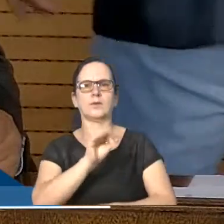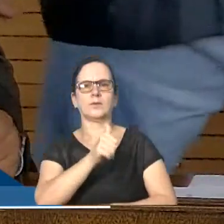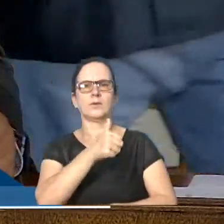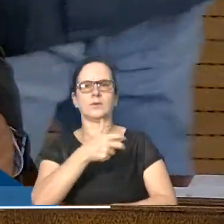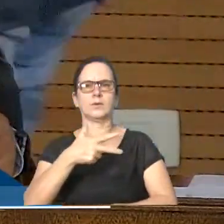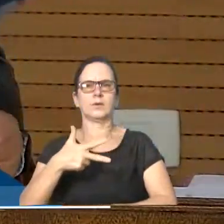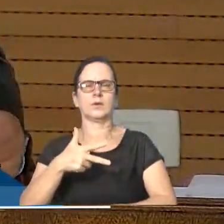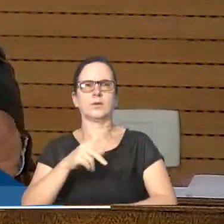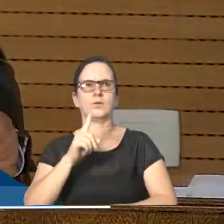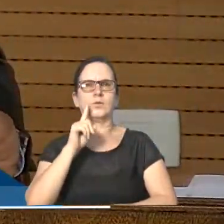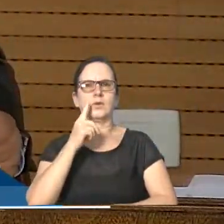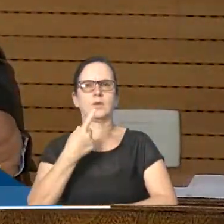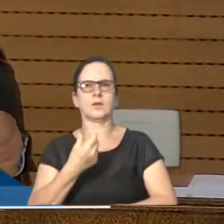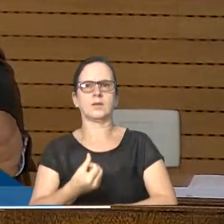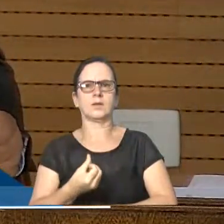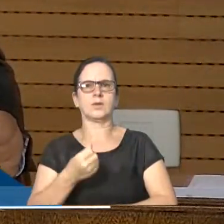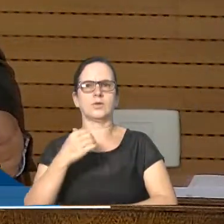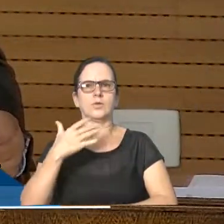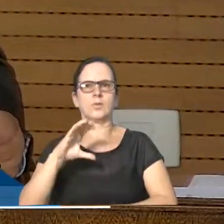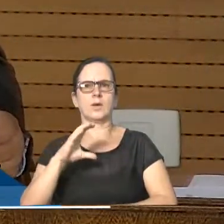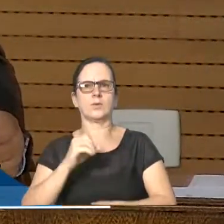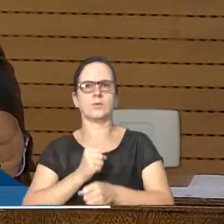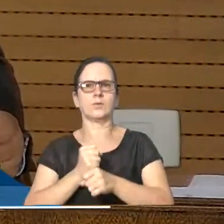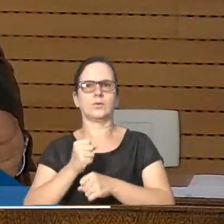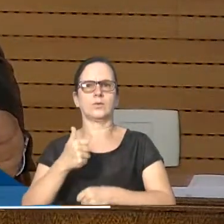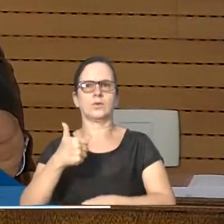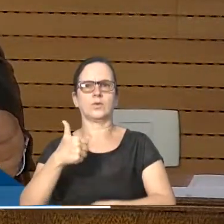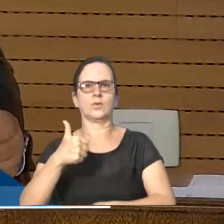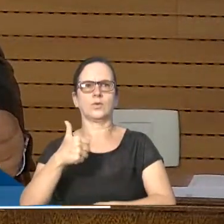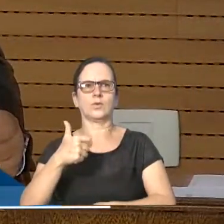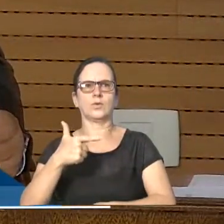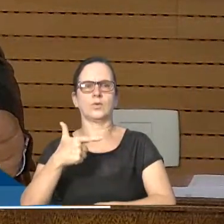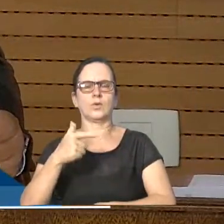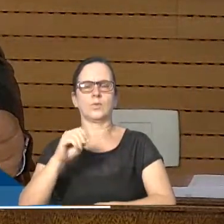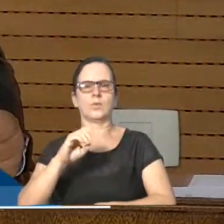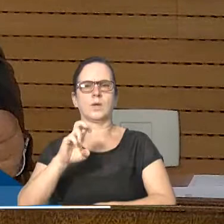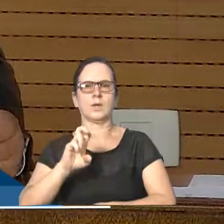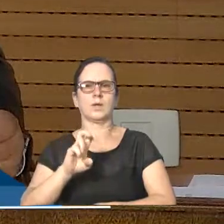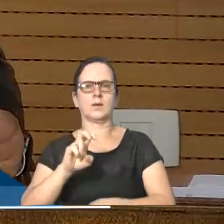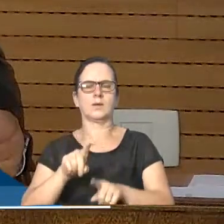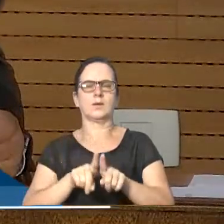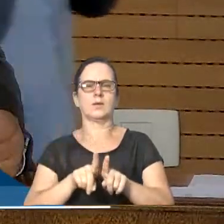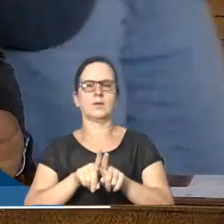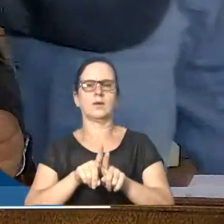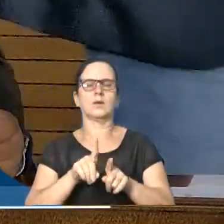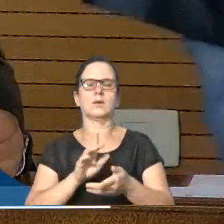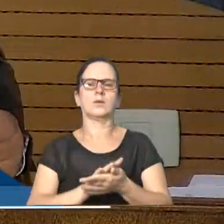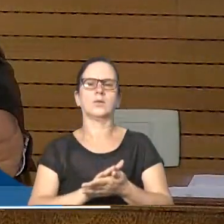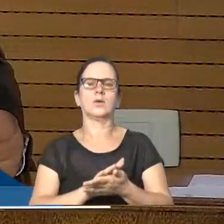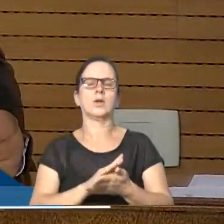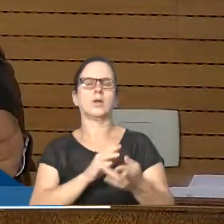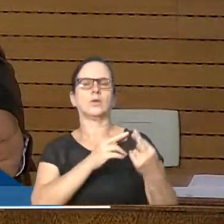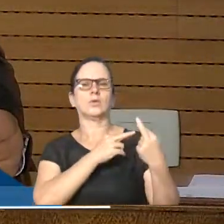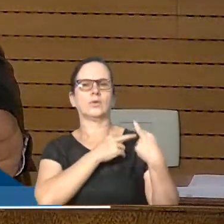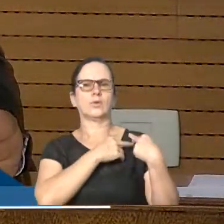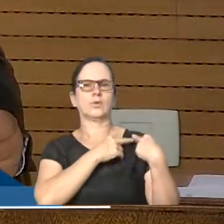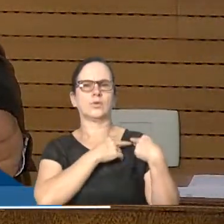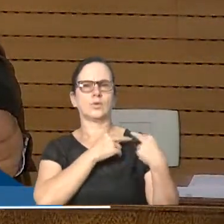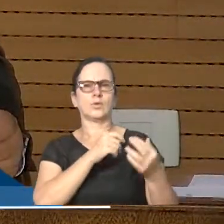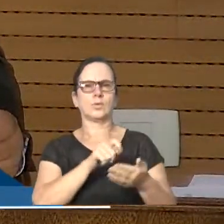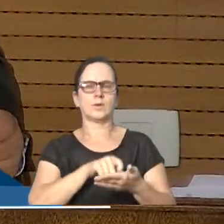de 16 de março de 2015. No que concerne à competência federativa, vislumbra-se